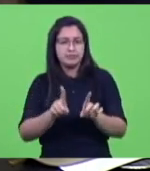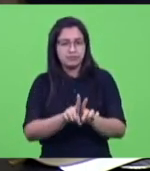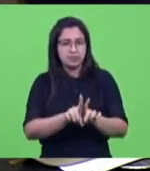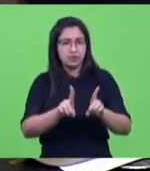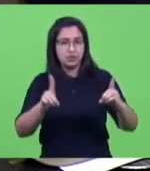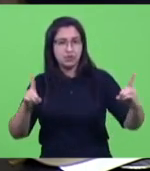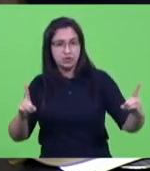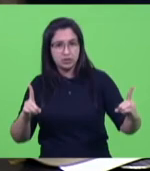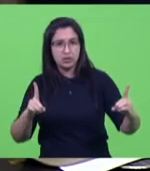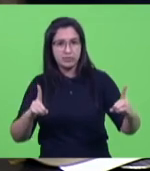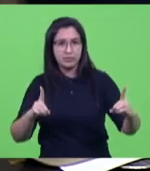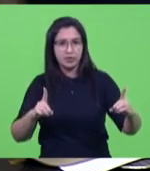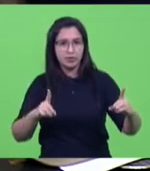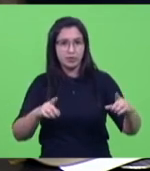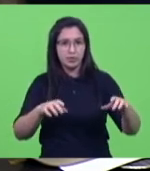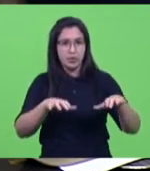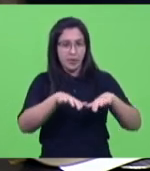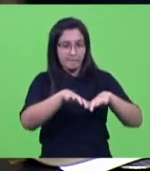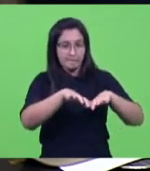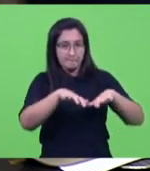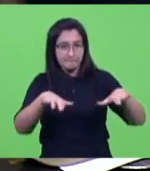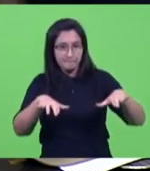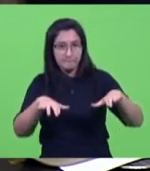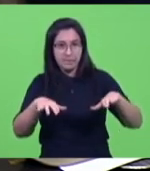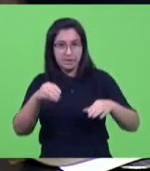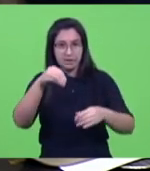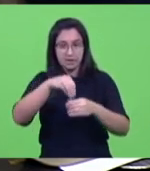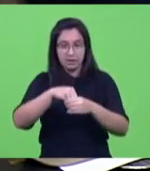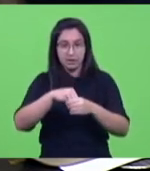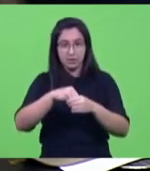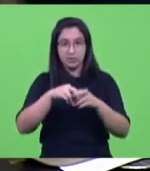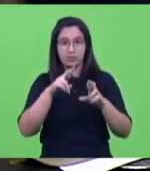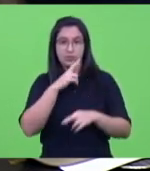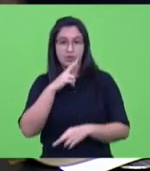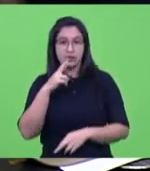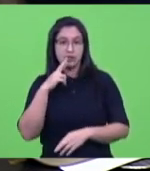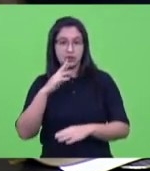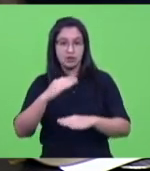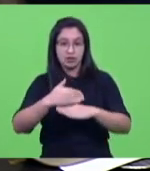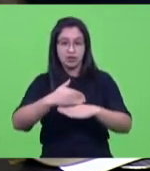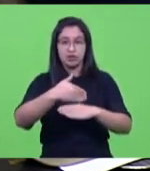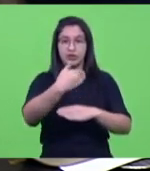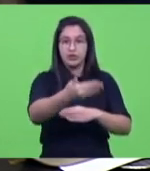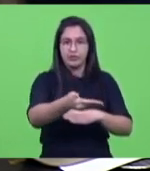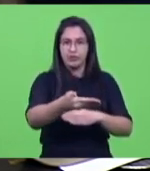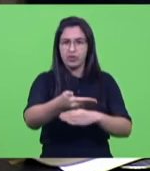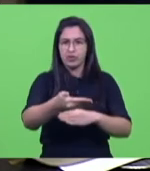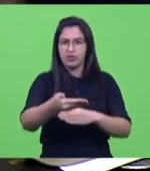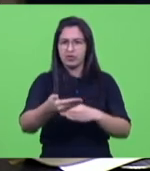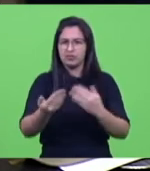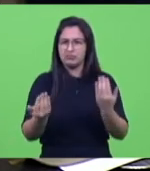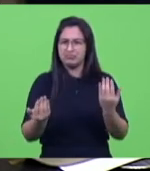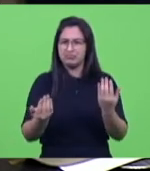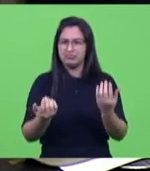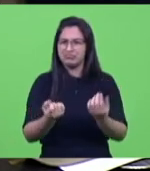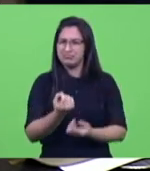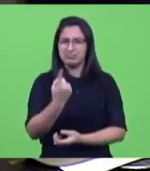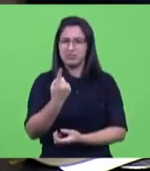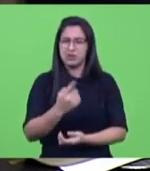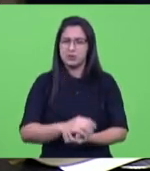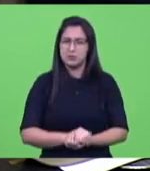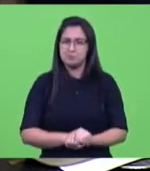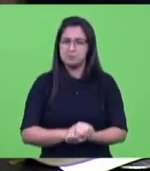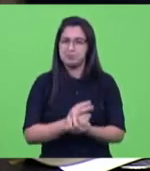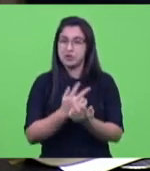as mesas na parte interna dos restaurantes e na parte externa? Qual o sentido disso, meu Deus do céu?